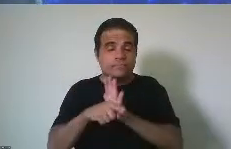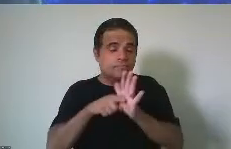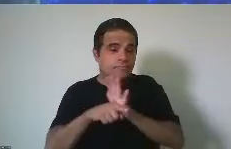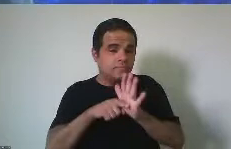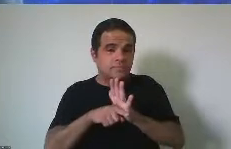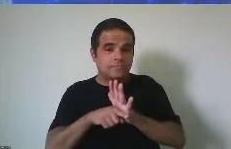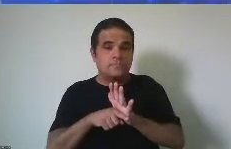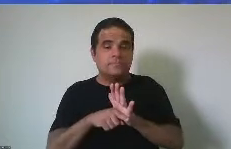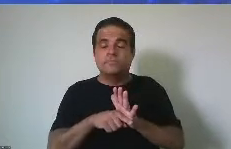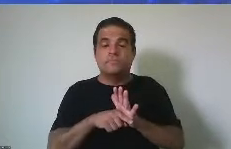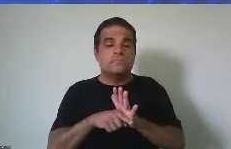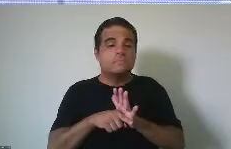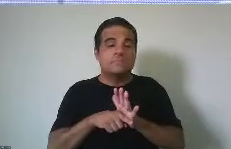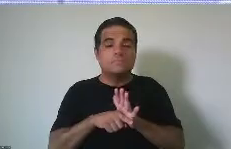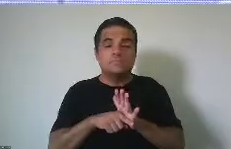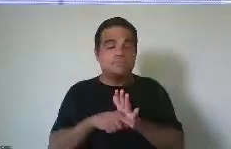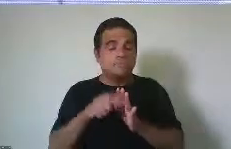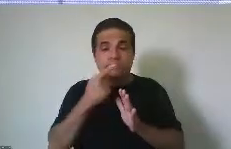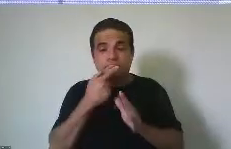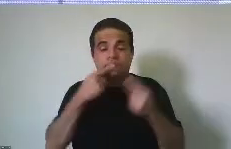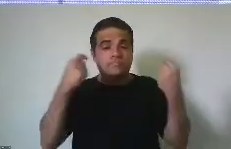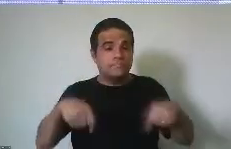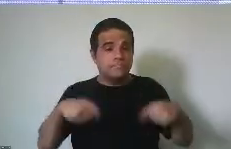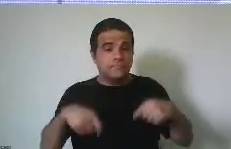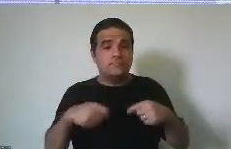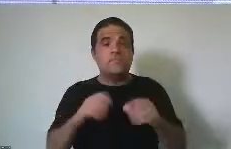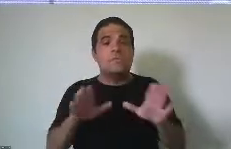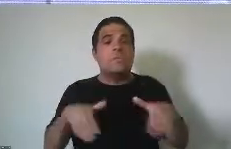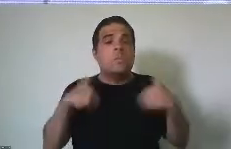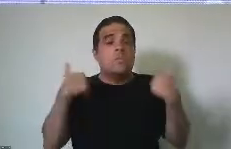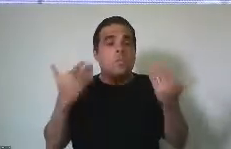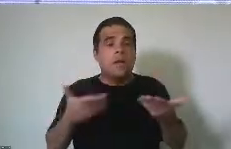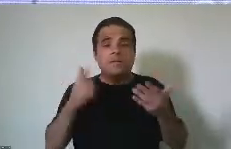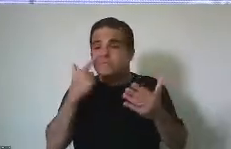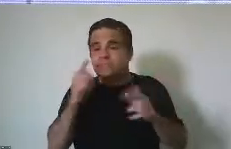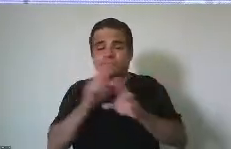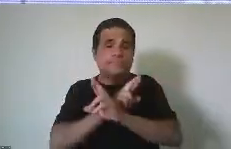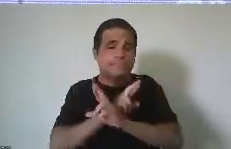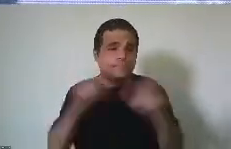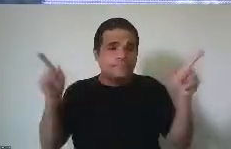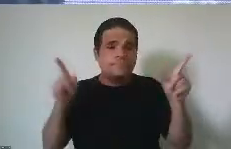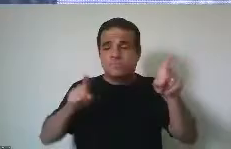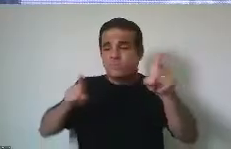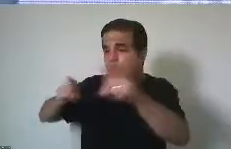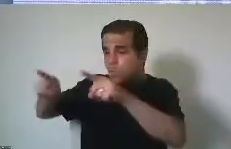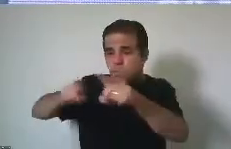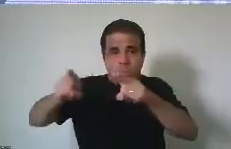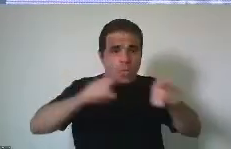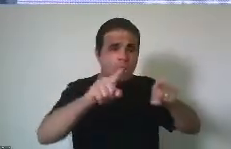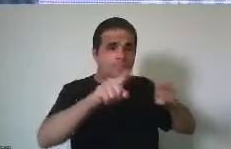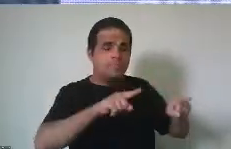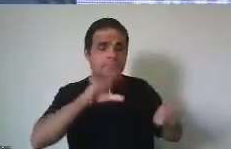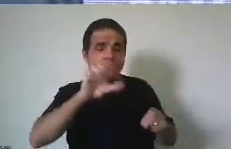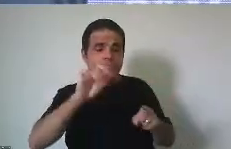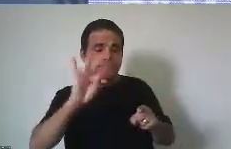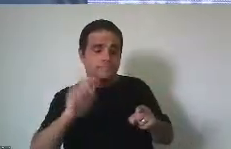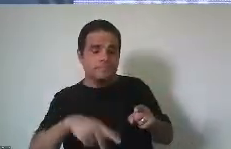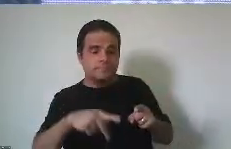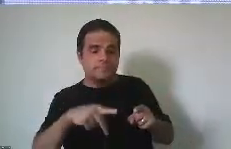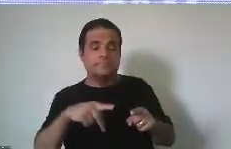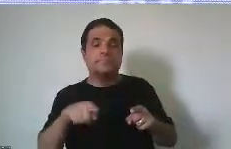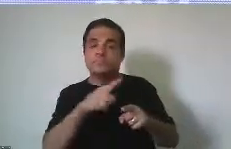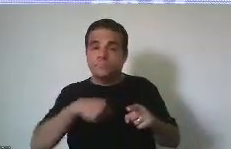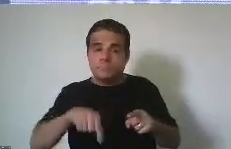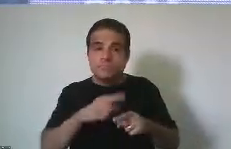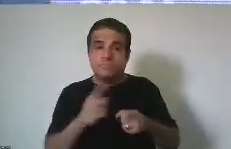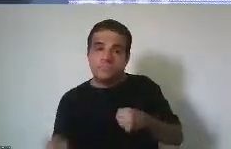ter contribuído na identificação de quais são os diferenciais competitivo que a CTB tem possuir este contrato renovado